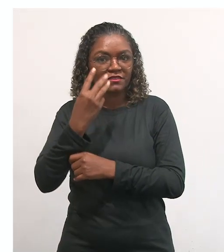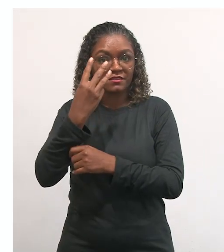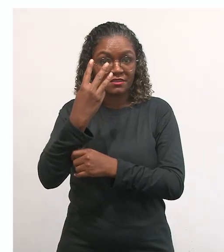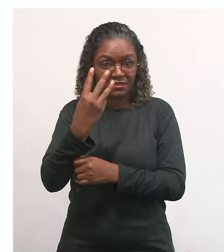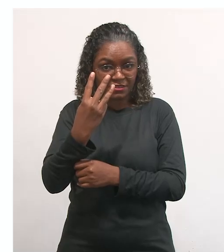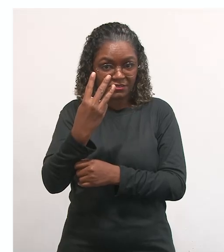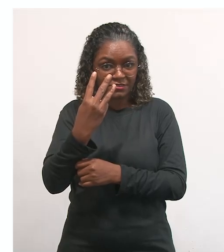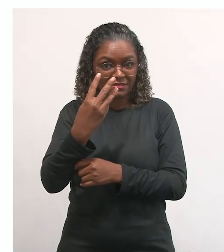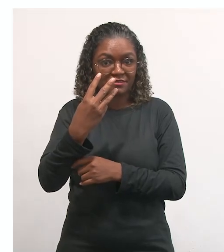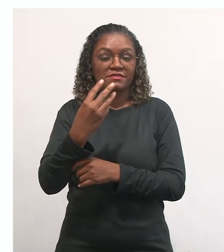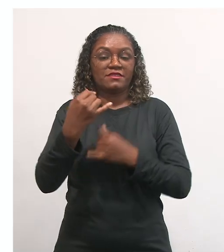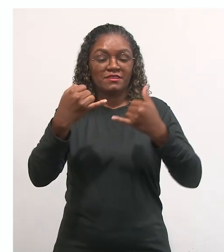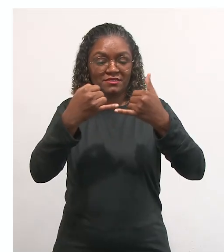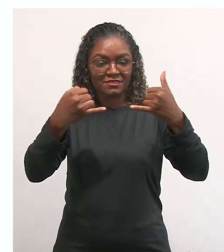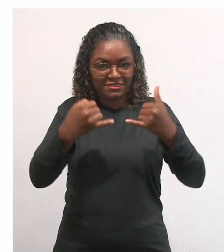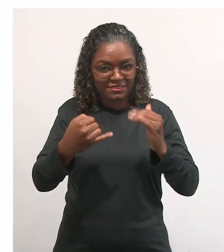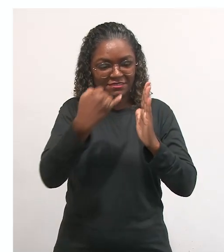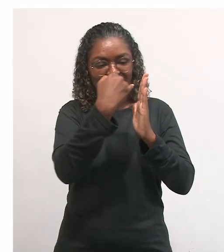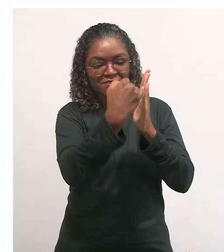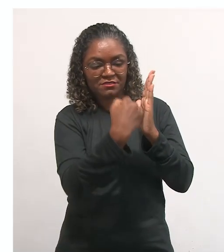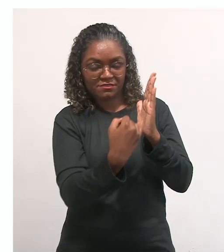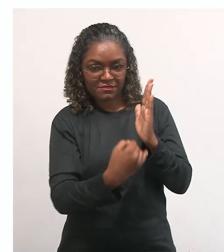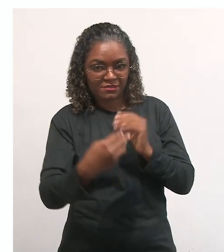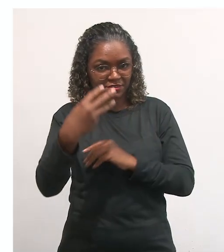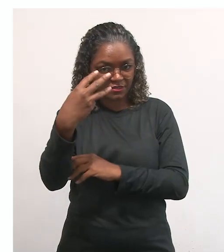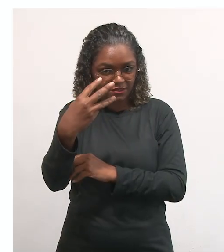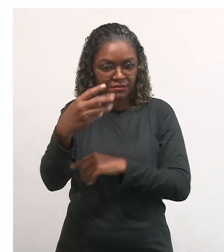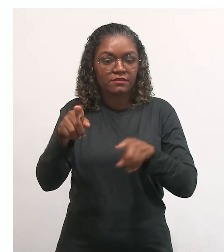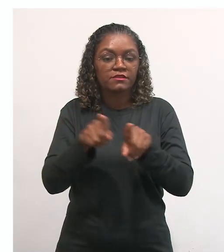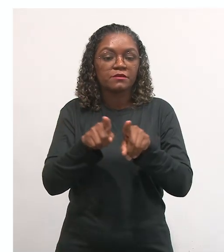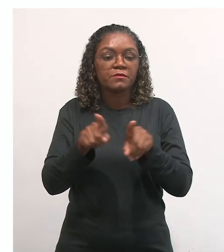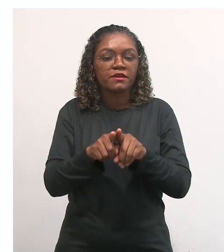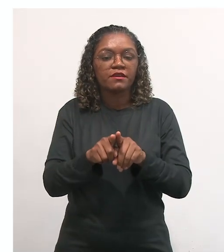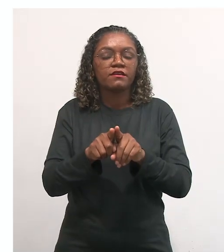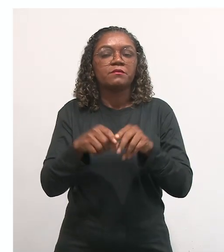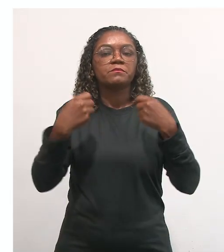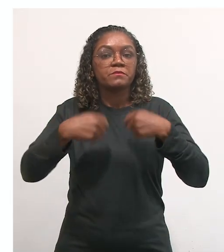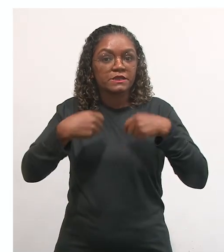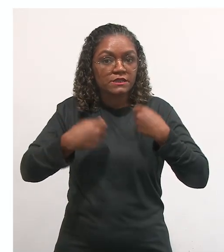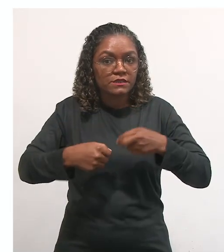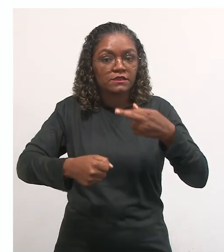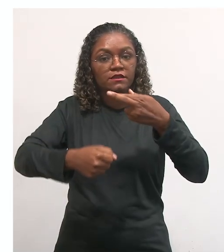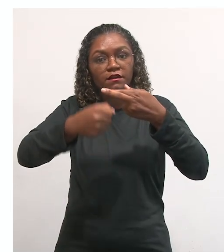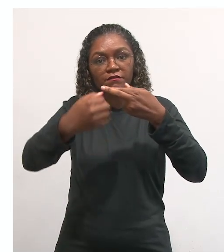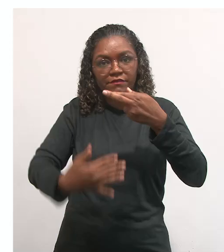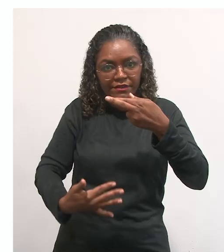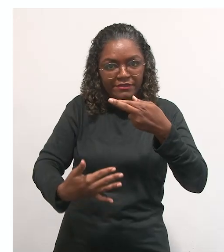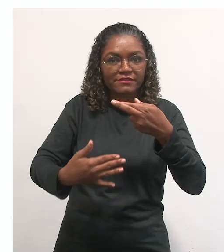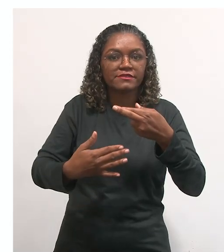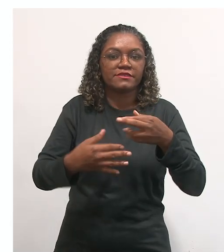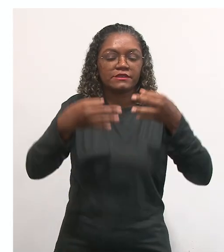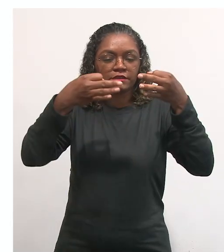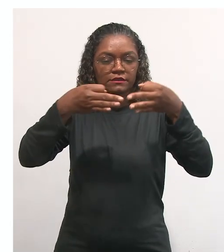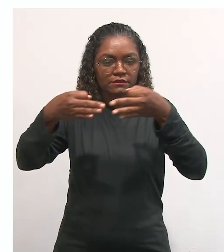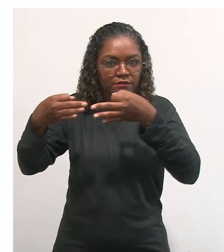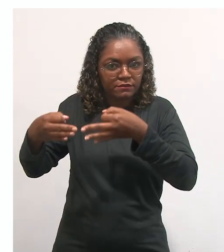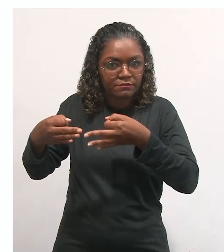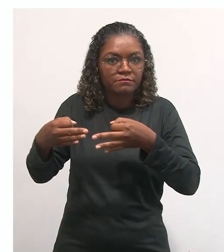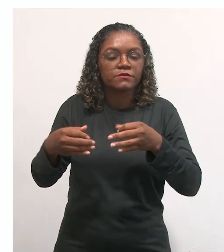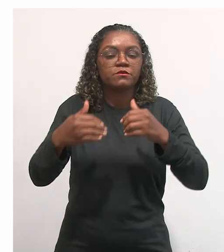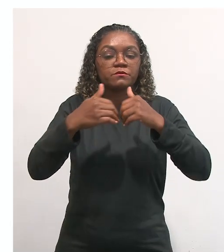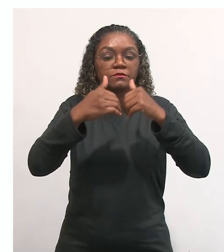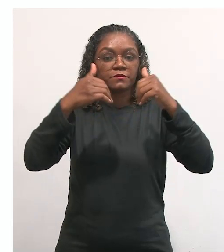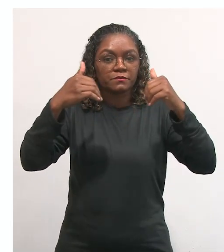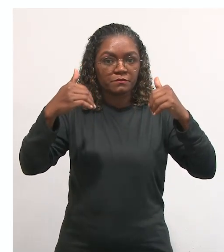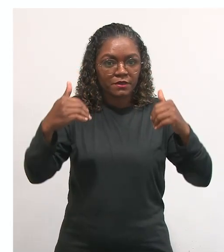três linhas né nota de rodapé também simples referências legendas elementos de capa né e o